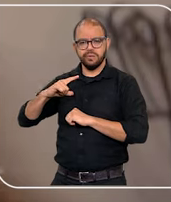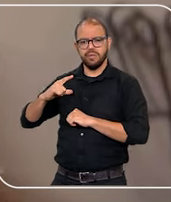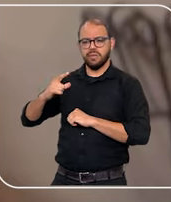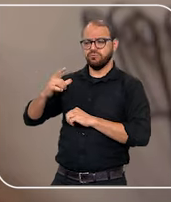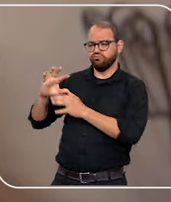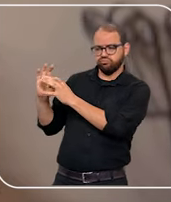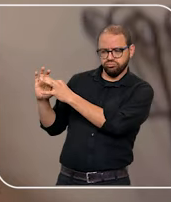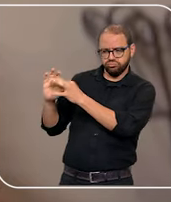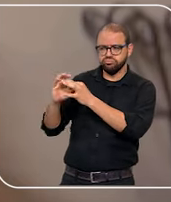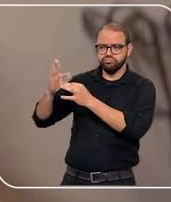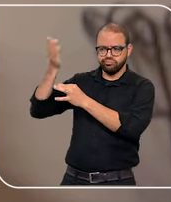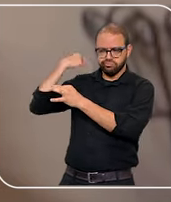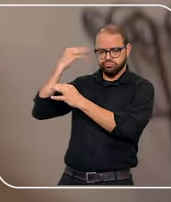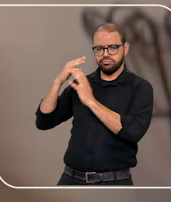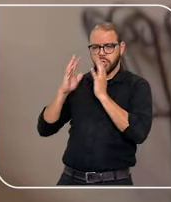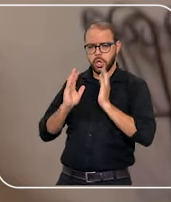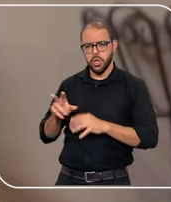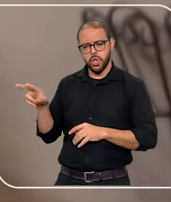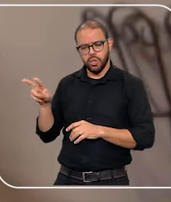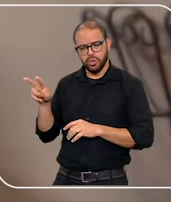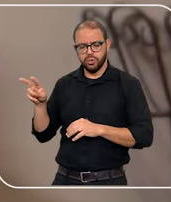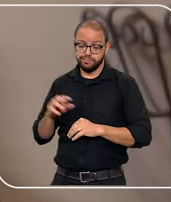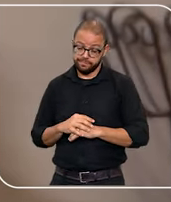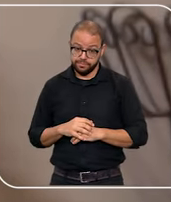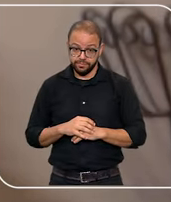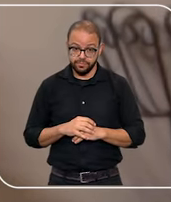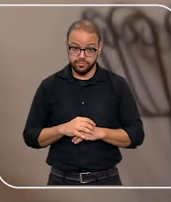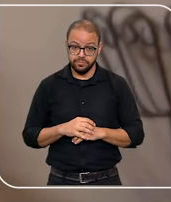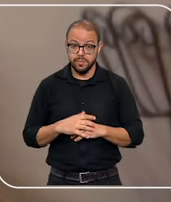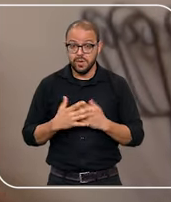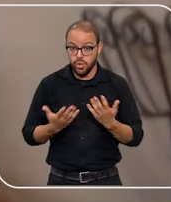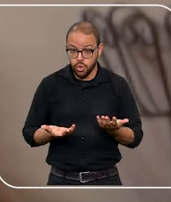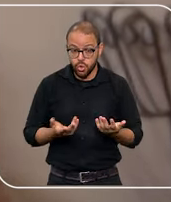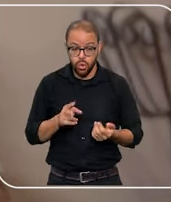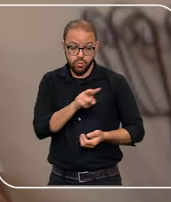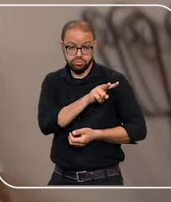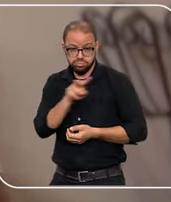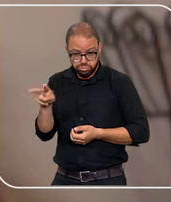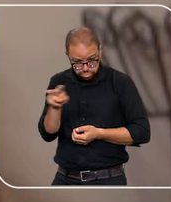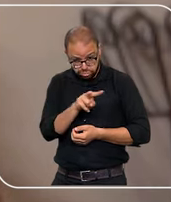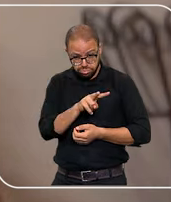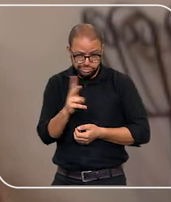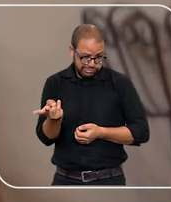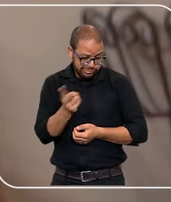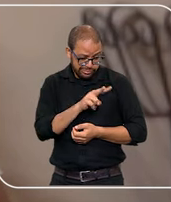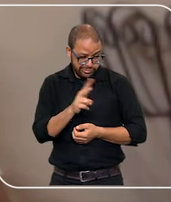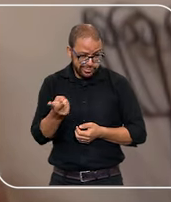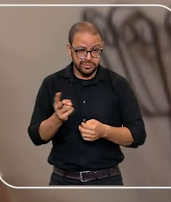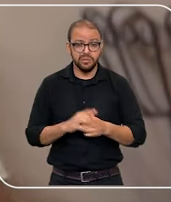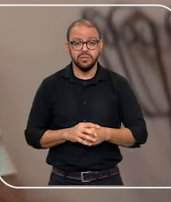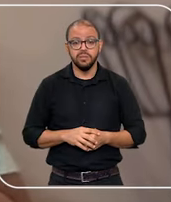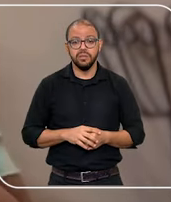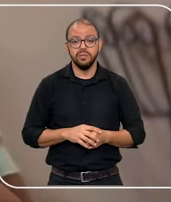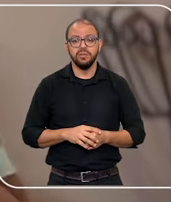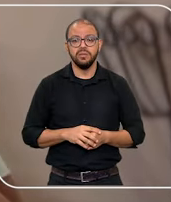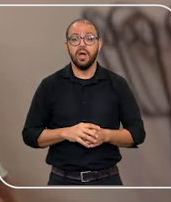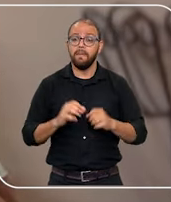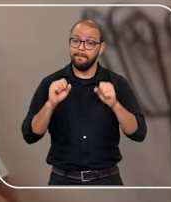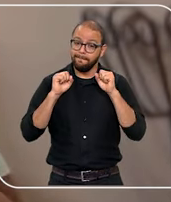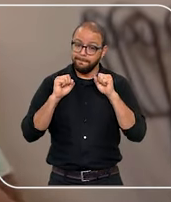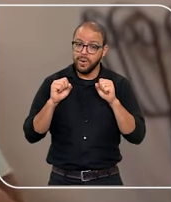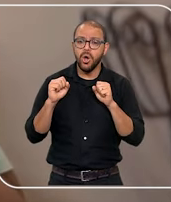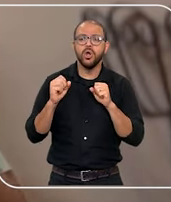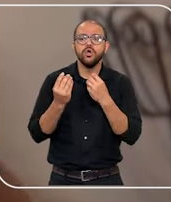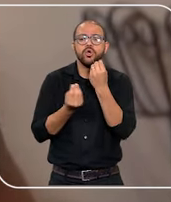efetivamente há a existência desse vínculo anterior entre os litigantes. Tanto a audiência de conciliação como a audiência de